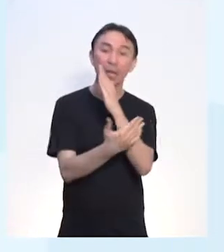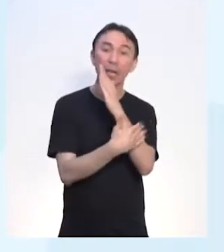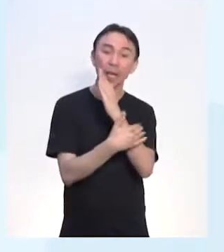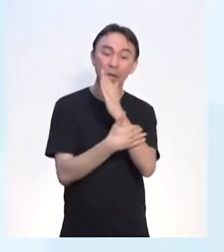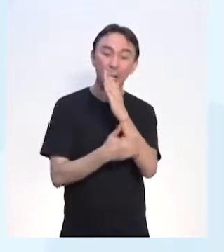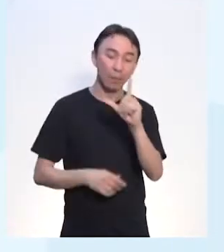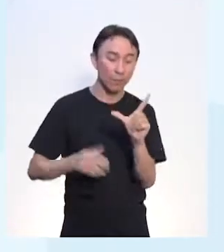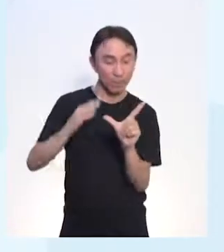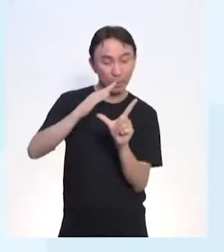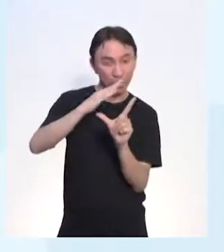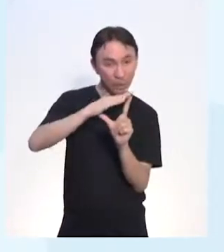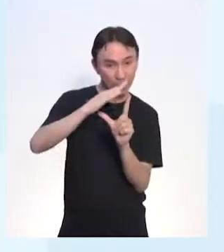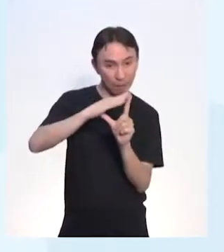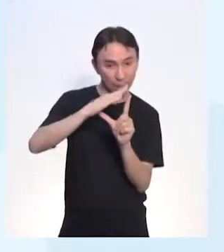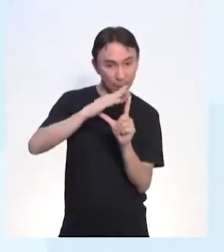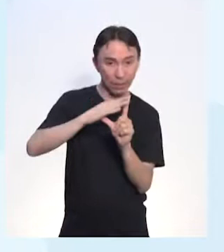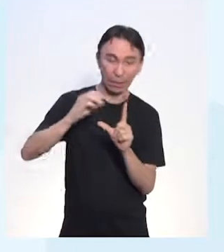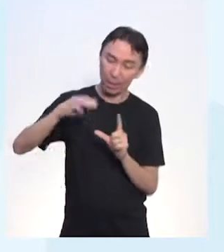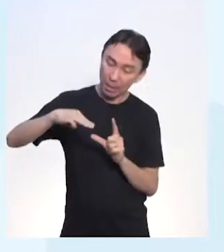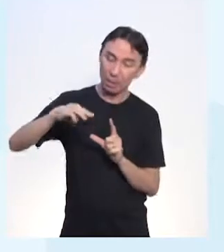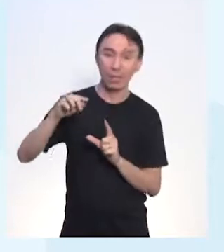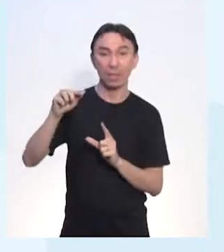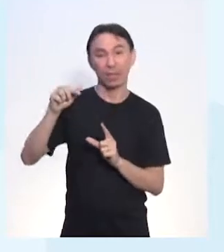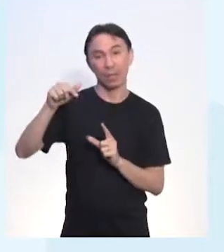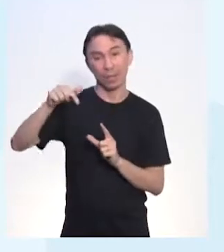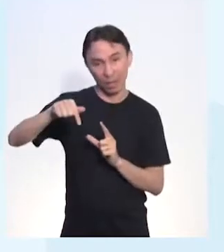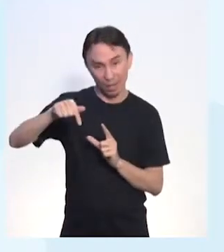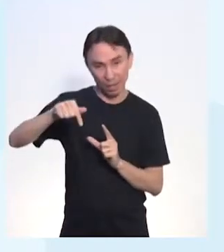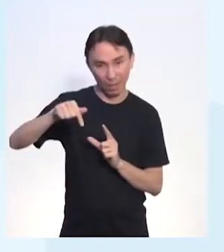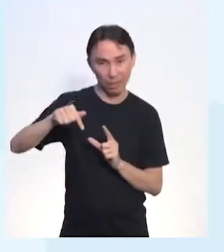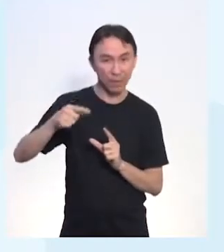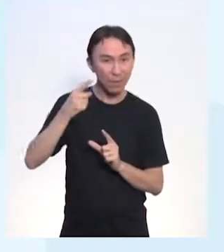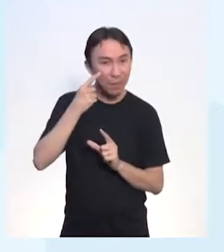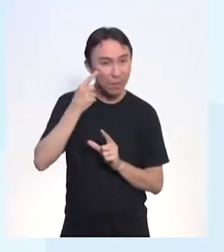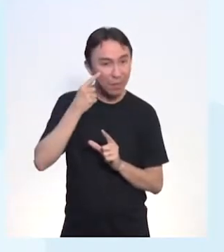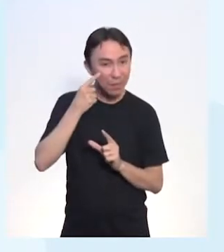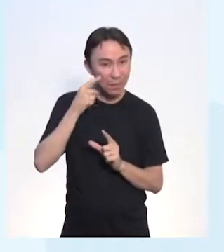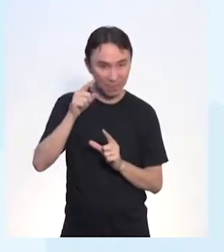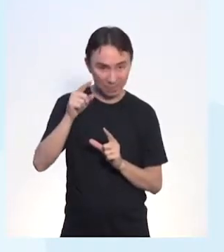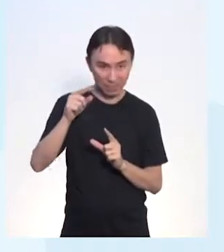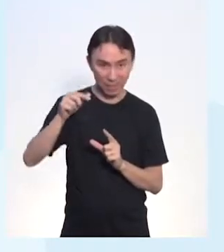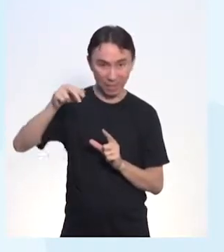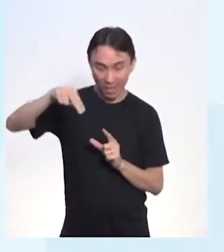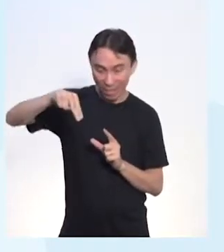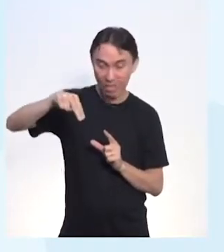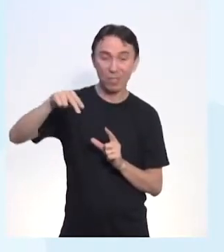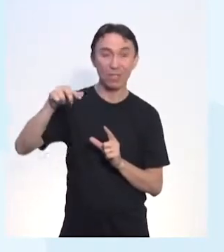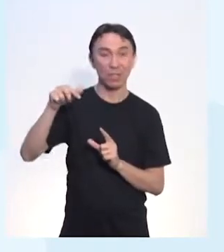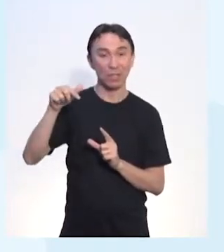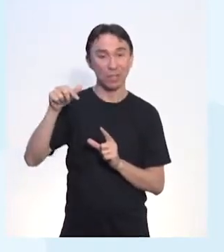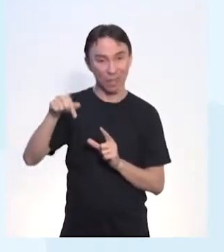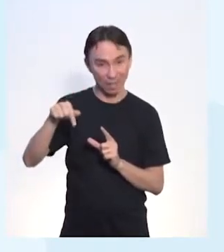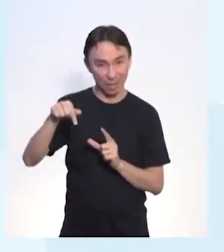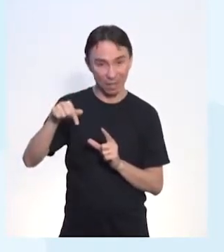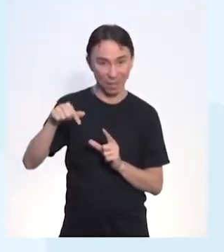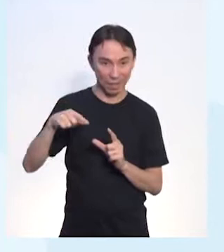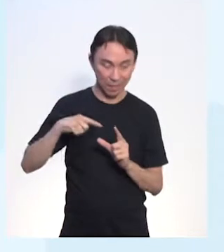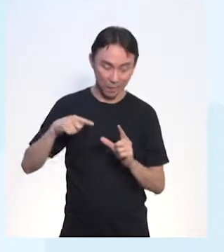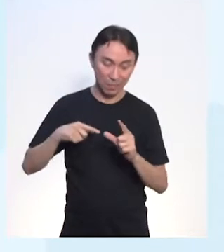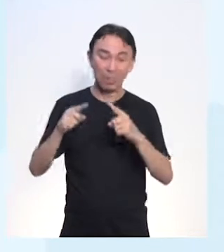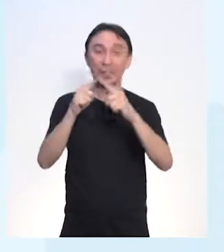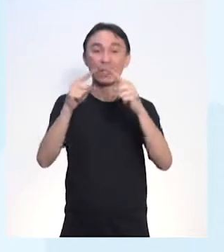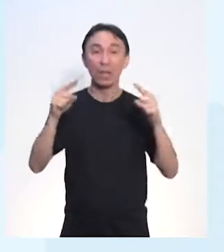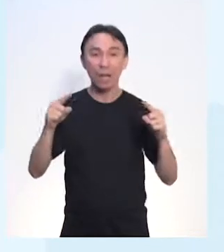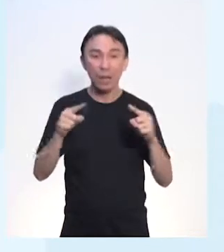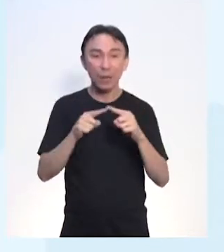cateto NQ, observa que é esse pedacinho, do triângulo MNP,